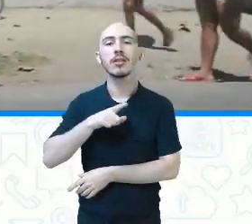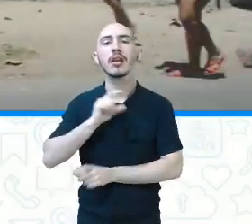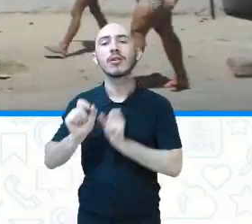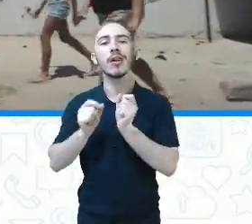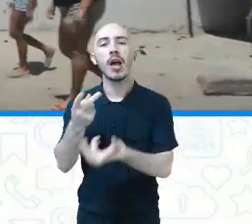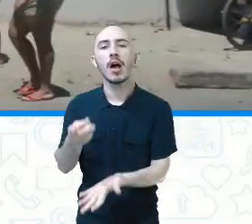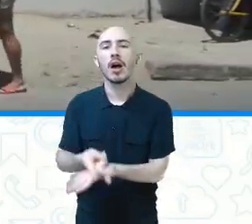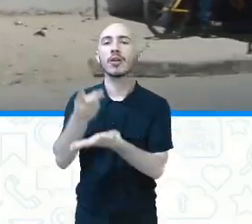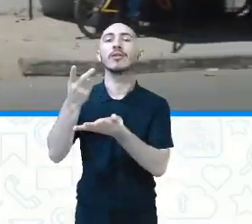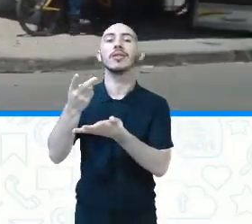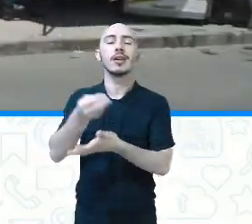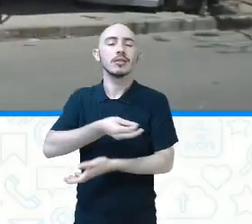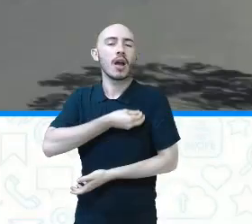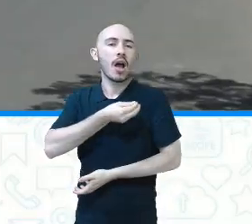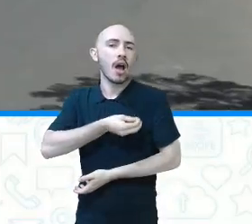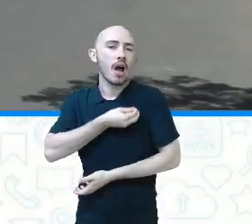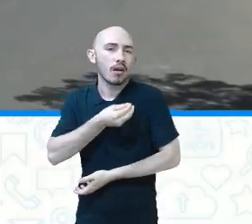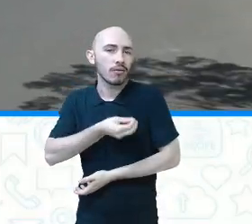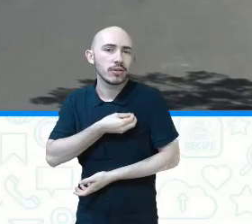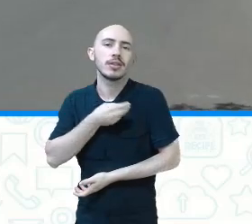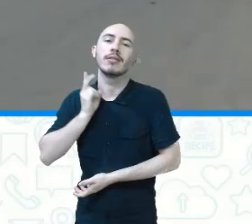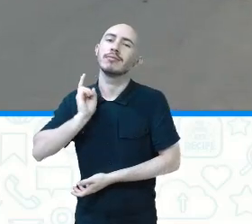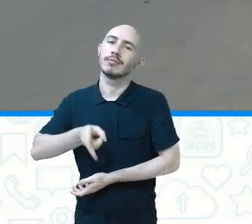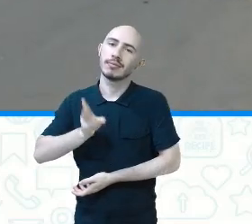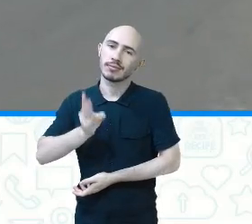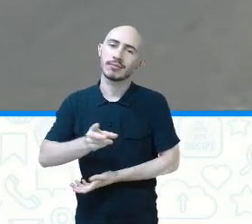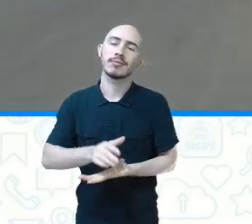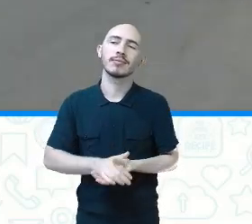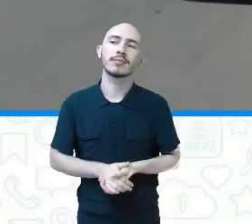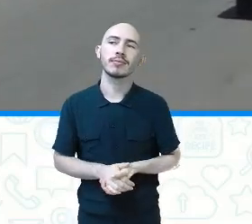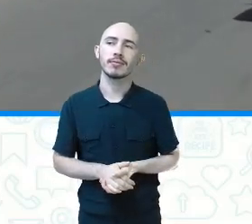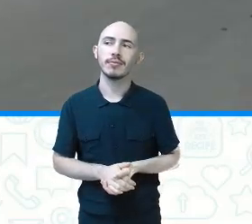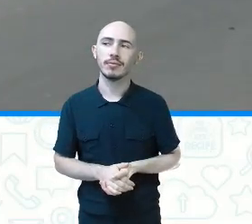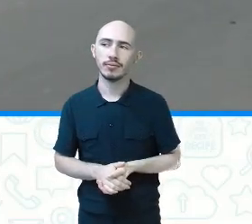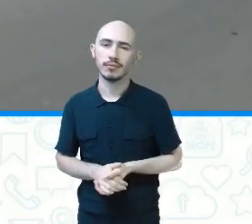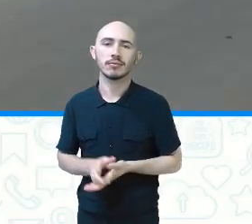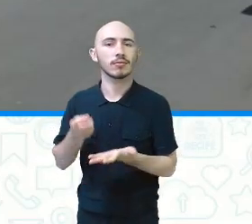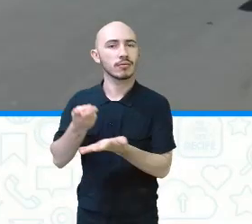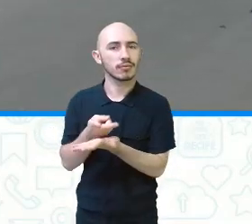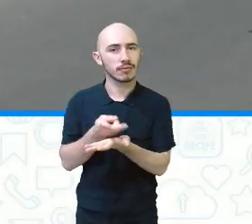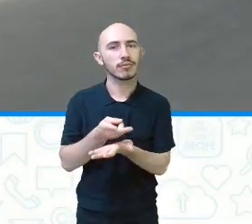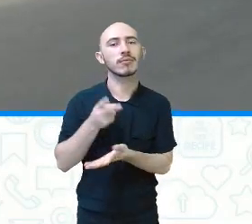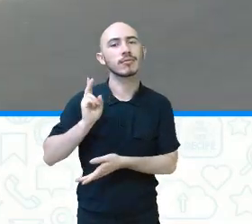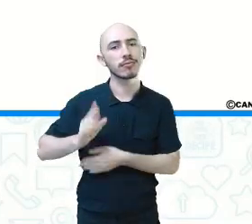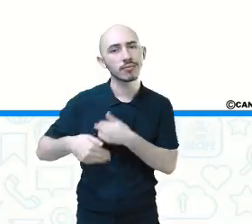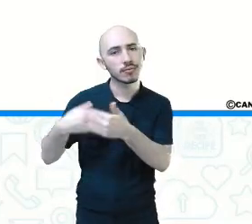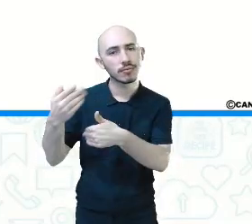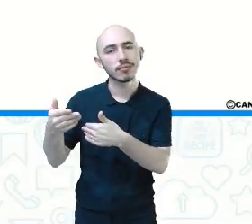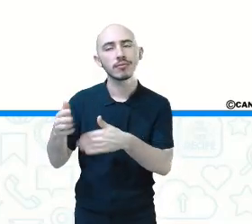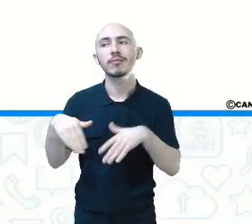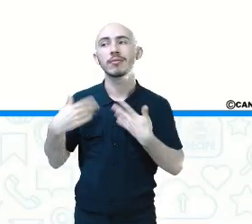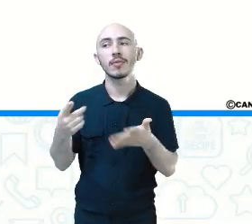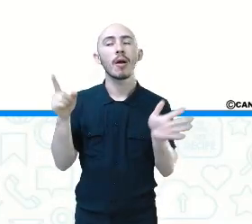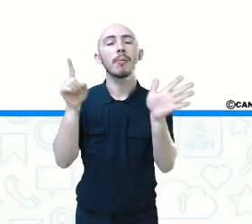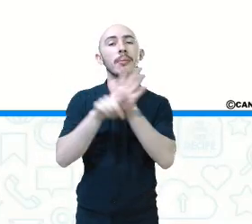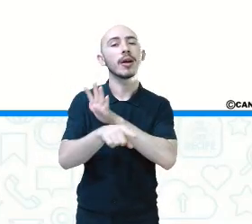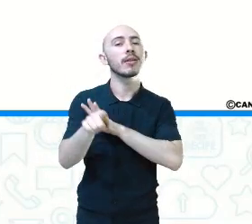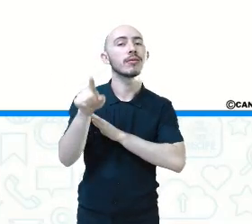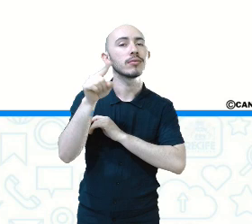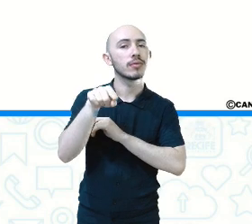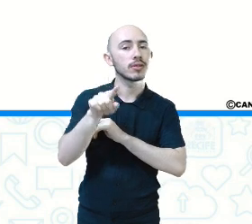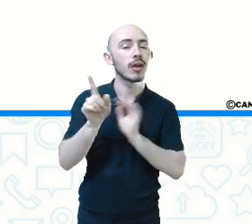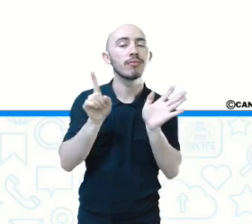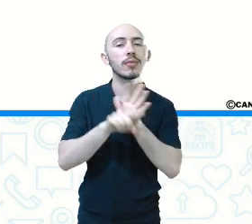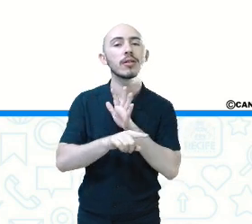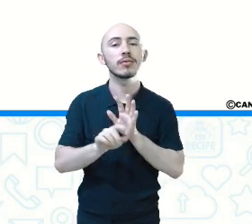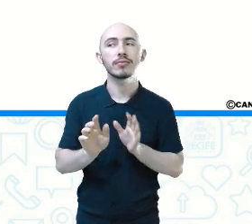nesses espaços que a vida está acontecendo, que a coisa ela está fluindo. E aí eu pergunto para